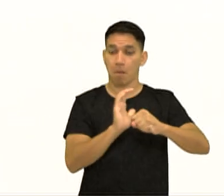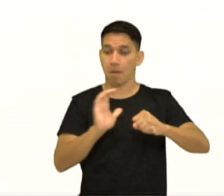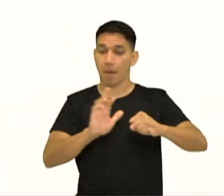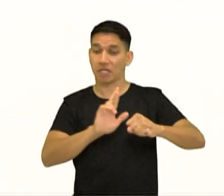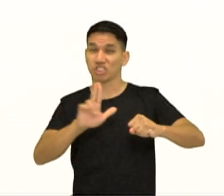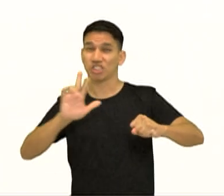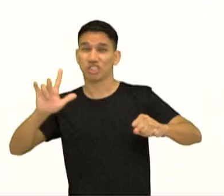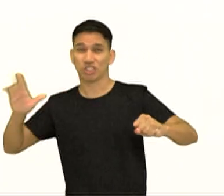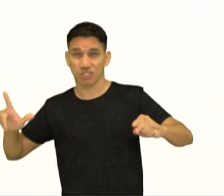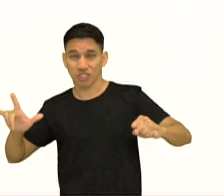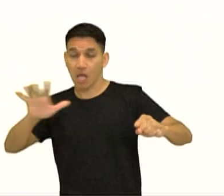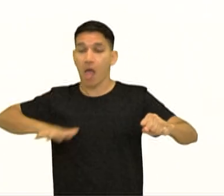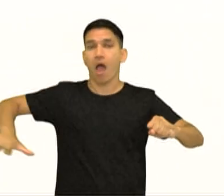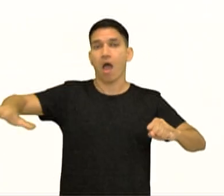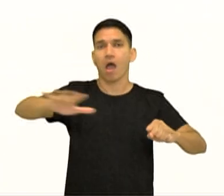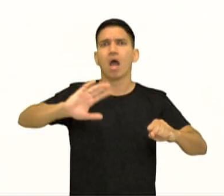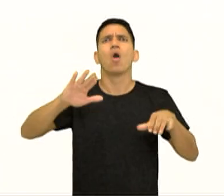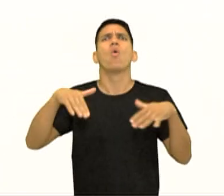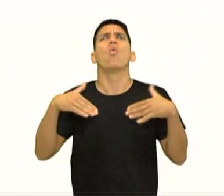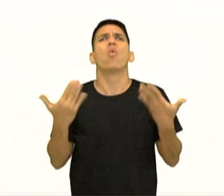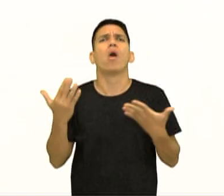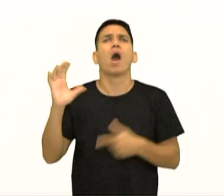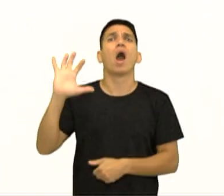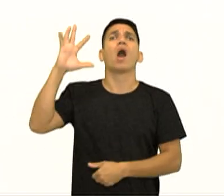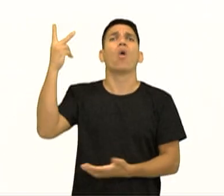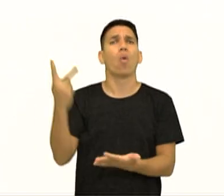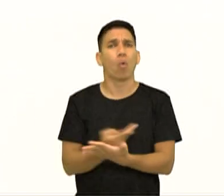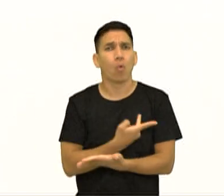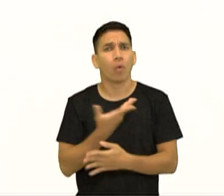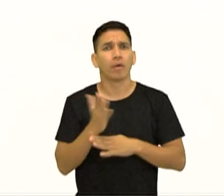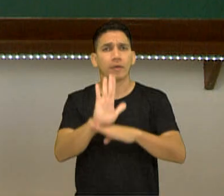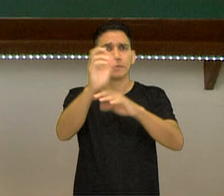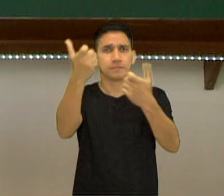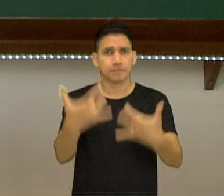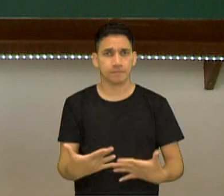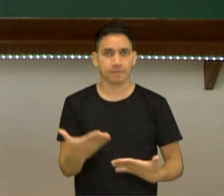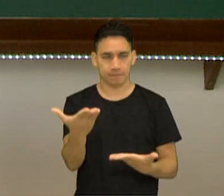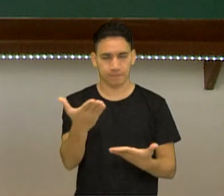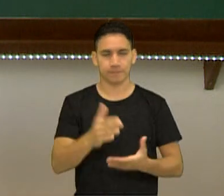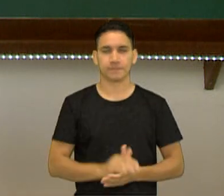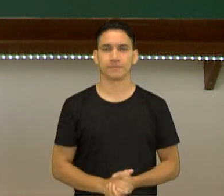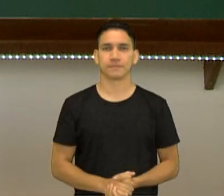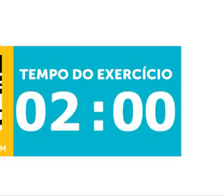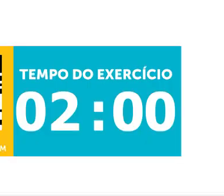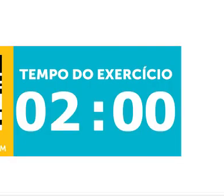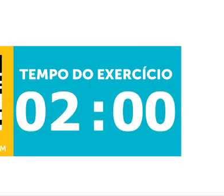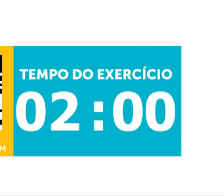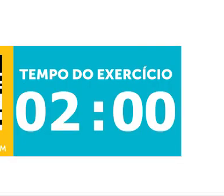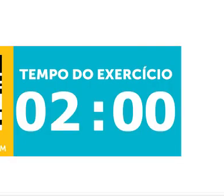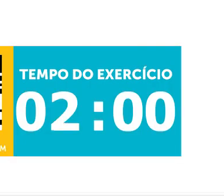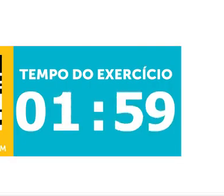no átomo. Quais fenômenos são explicados por essa contribuição? Agora é com vocês.